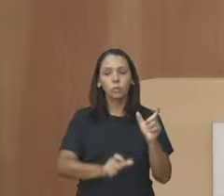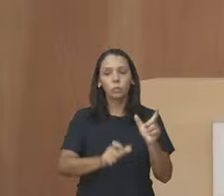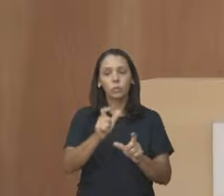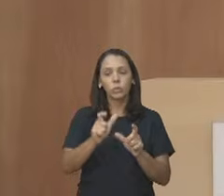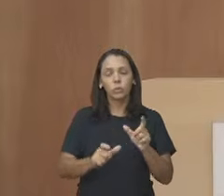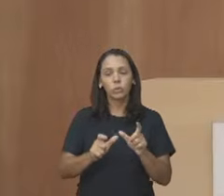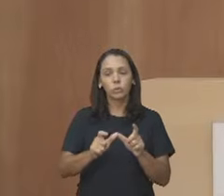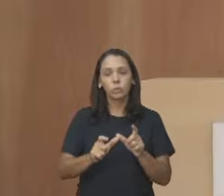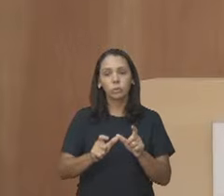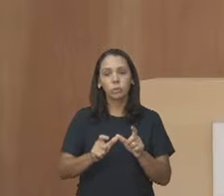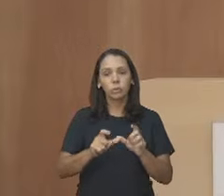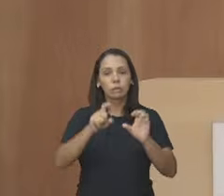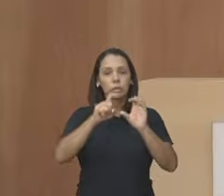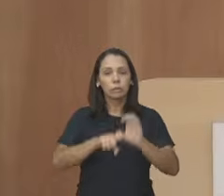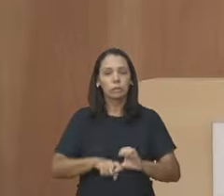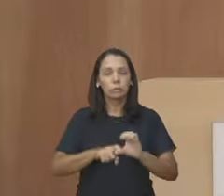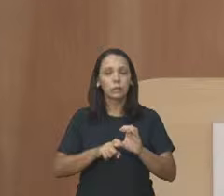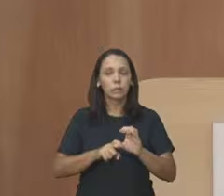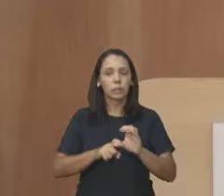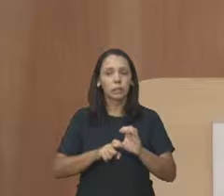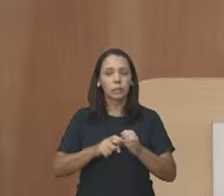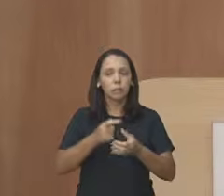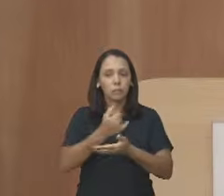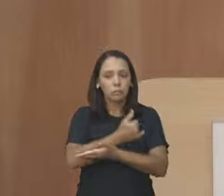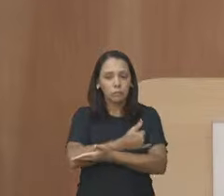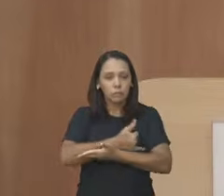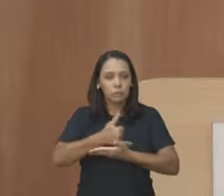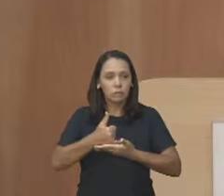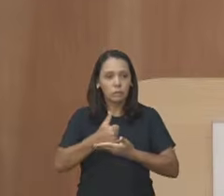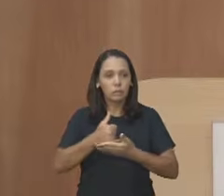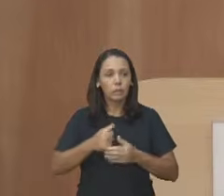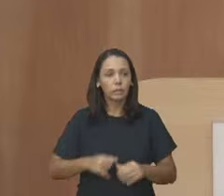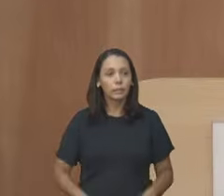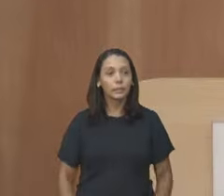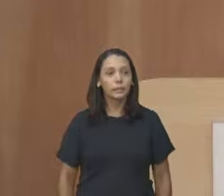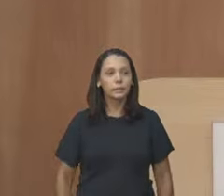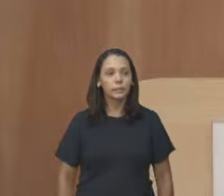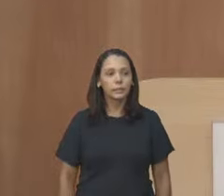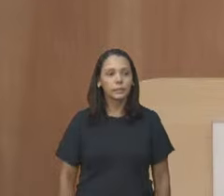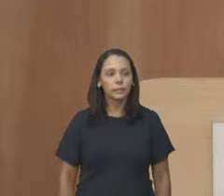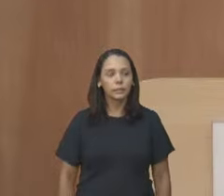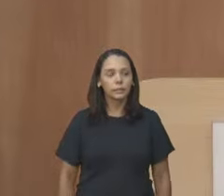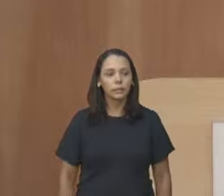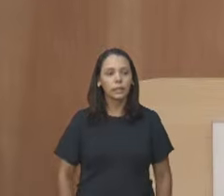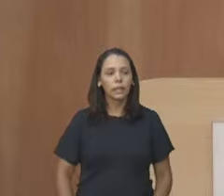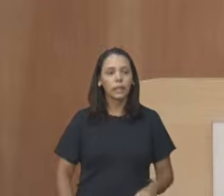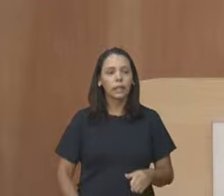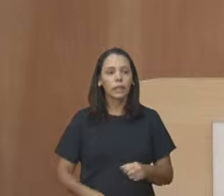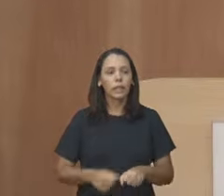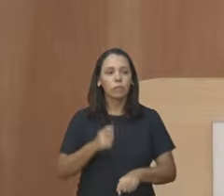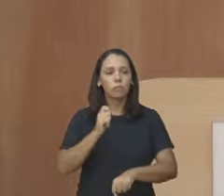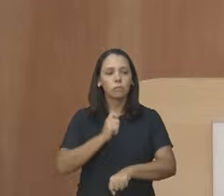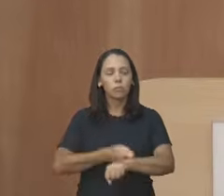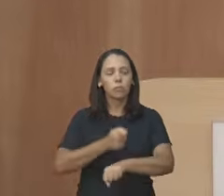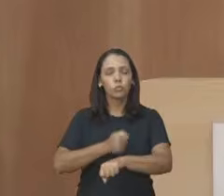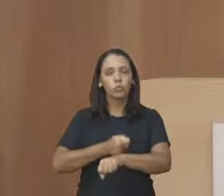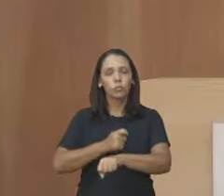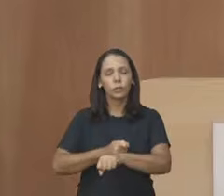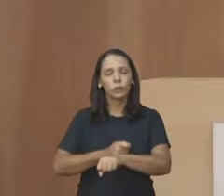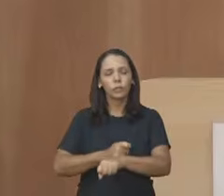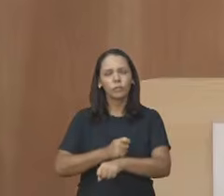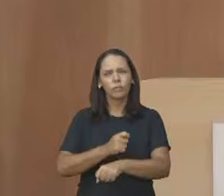dependência química, a pessoas que estão no vício em drogas, no álcool, que